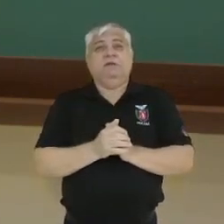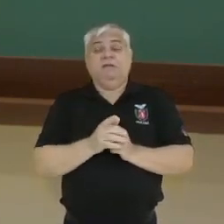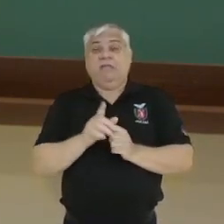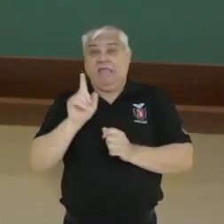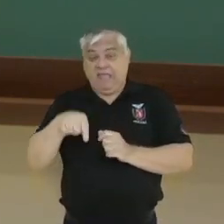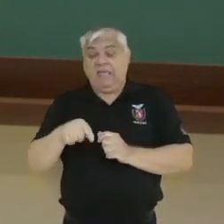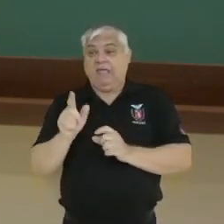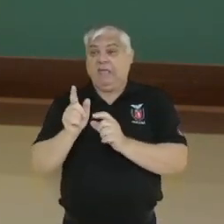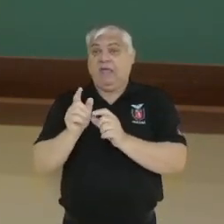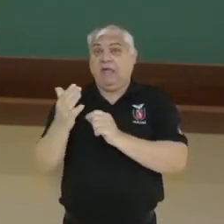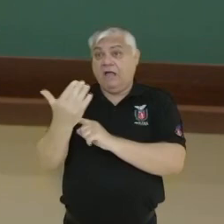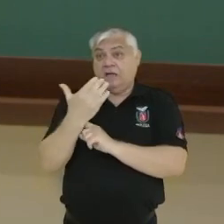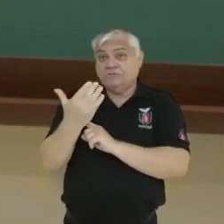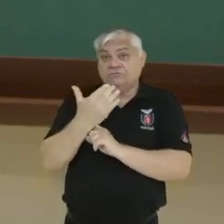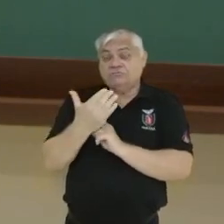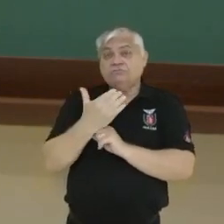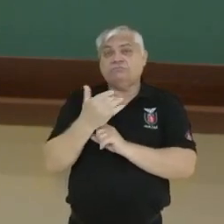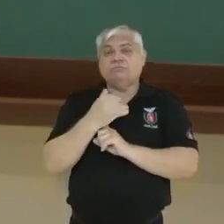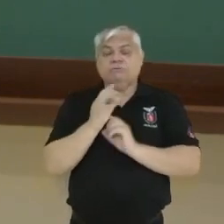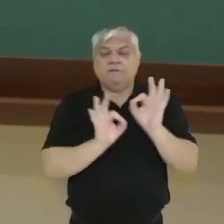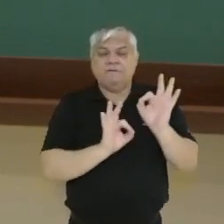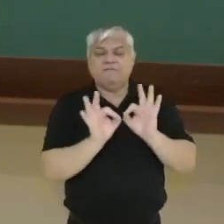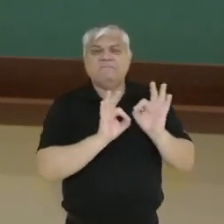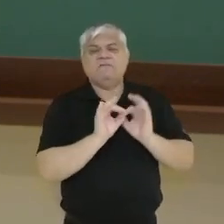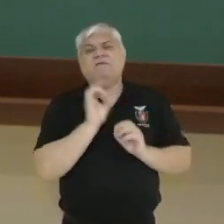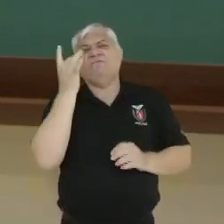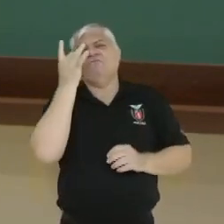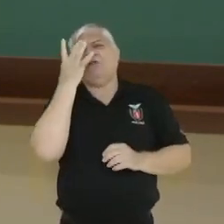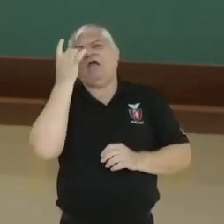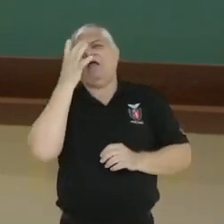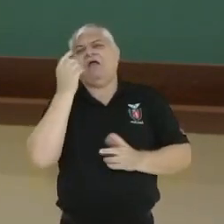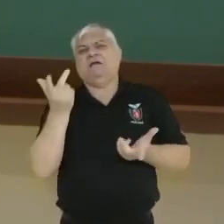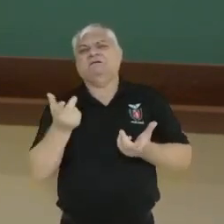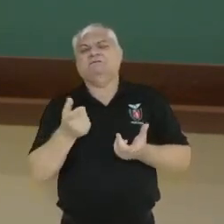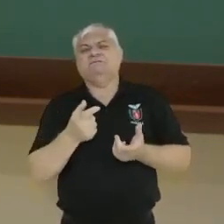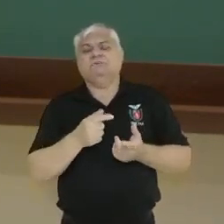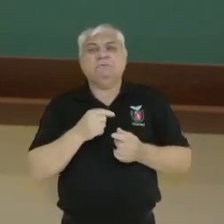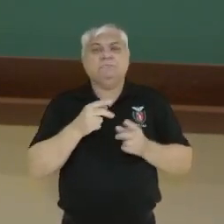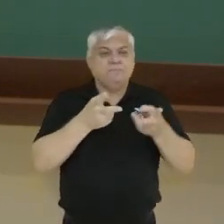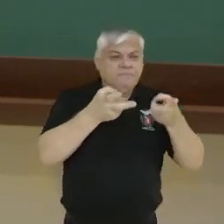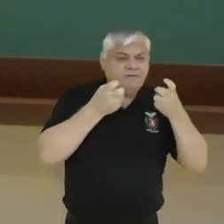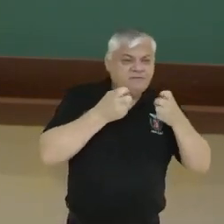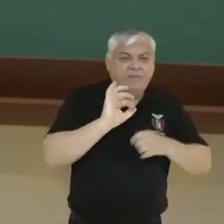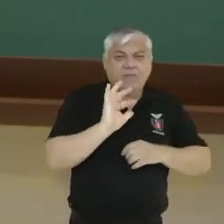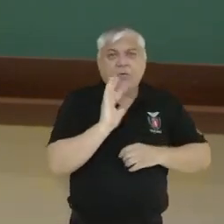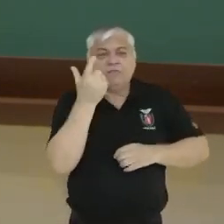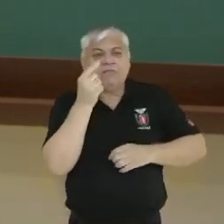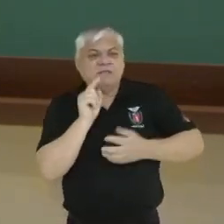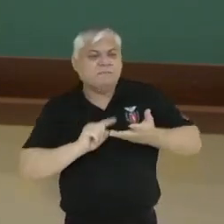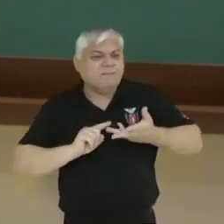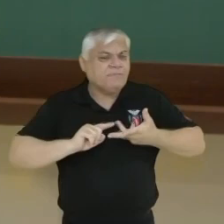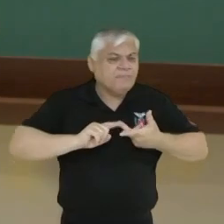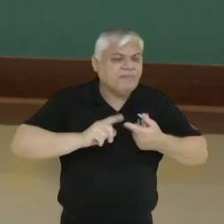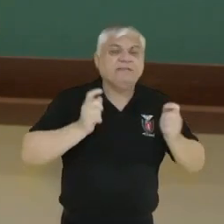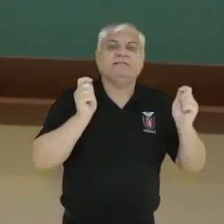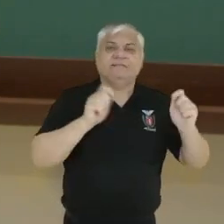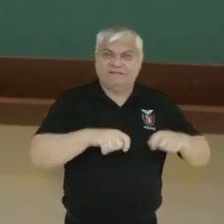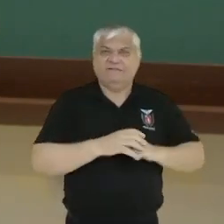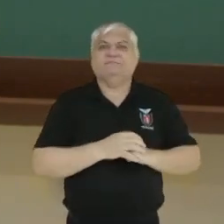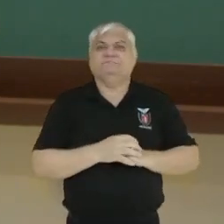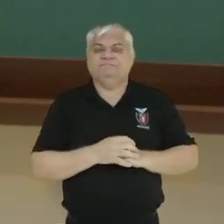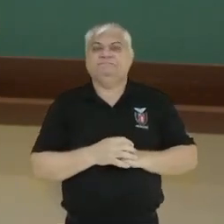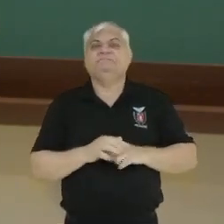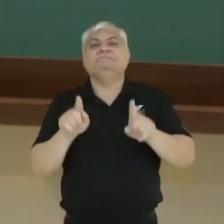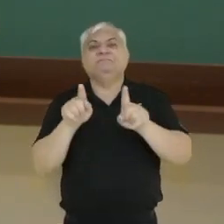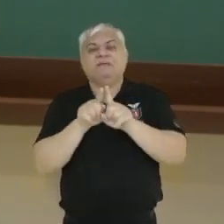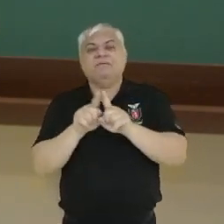controle faz com que facilite você ter a visão do que está acontecendo no seu negócio. É possível elaborar orçamentos a